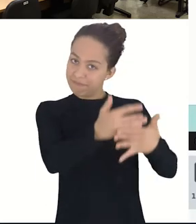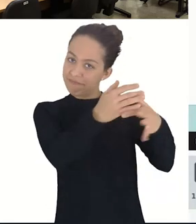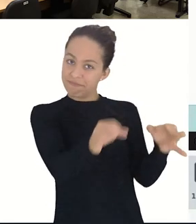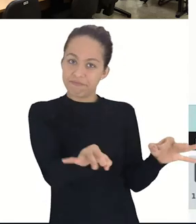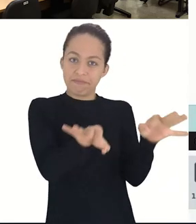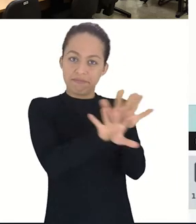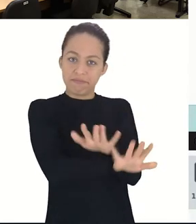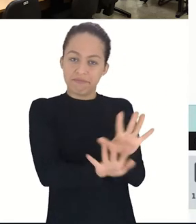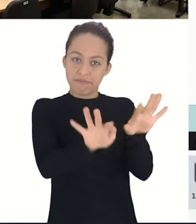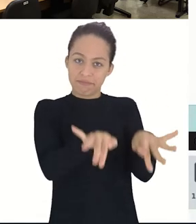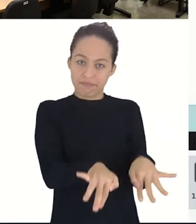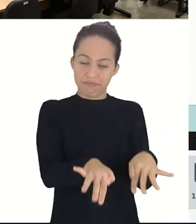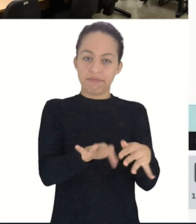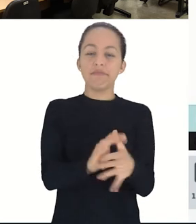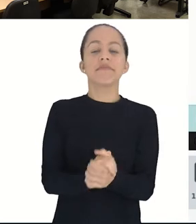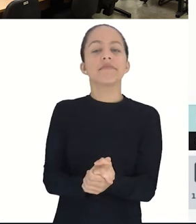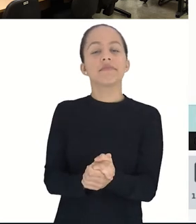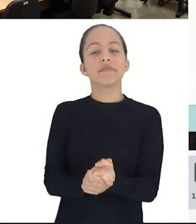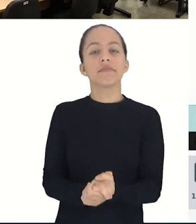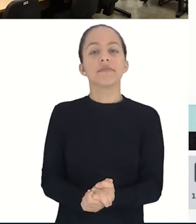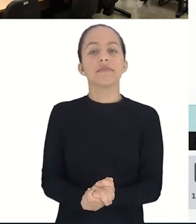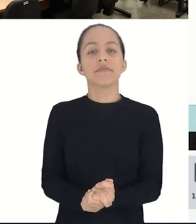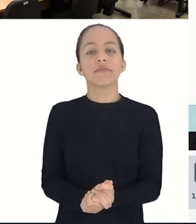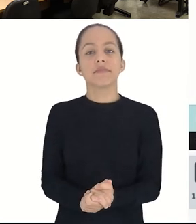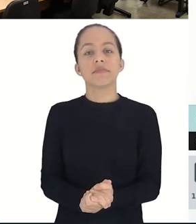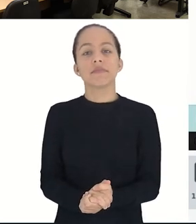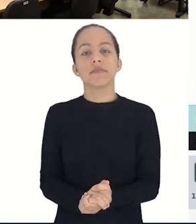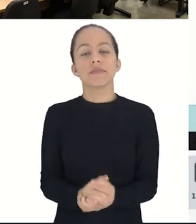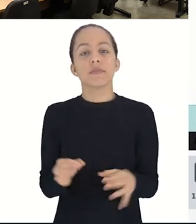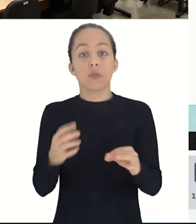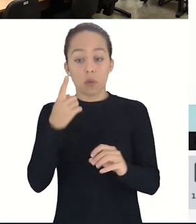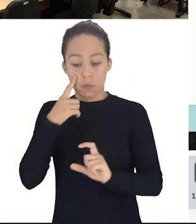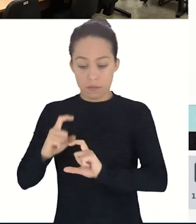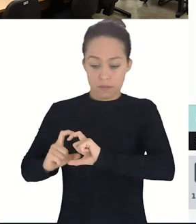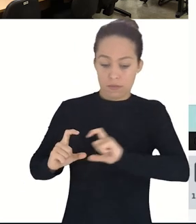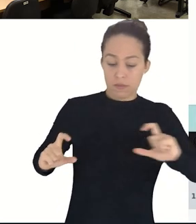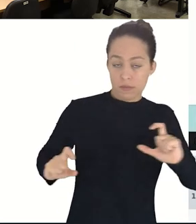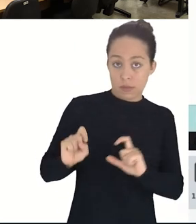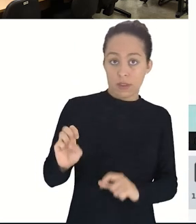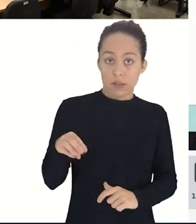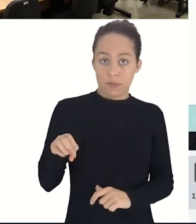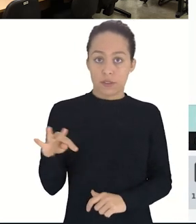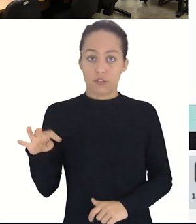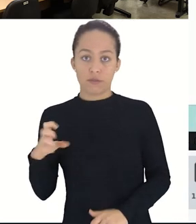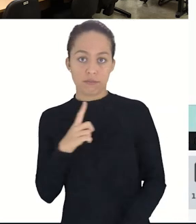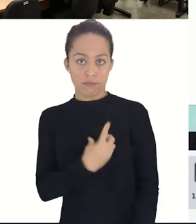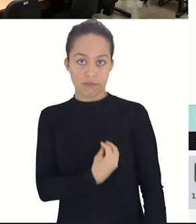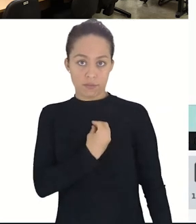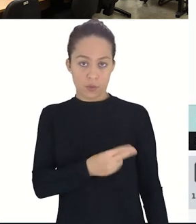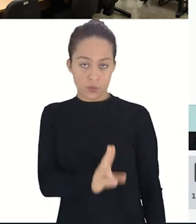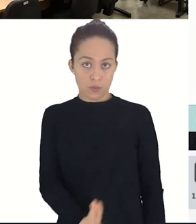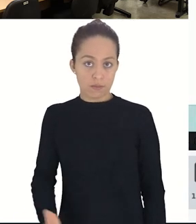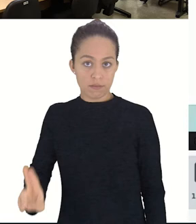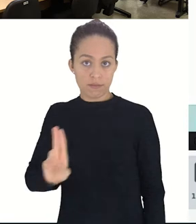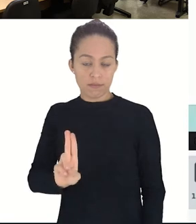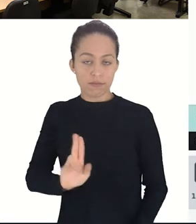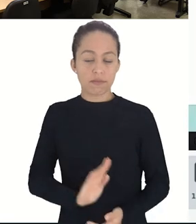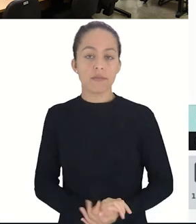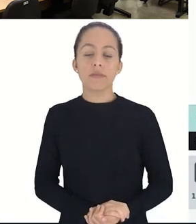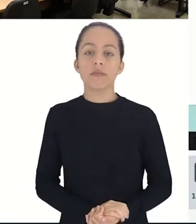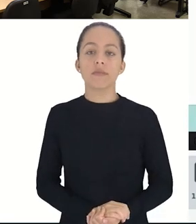Já estamos no final da lista. Pronto, aqui novamente a semente utilizada.